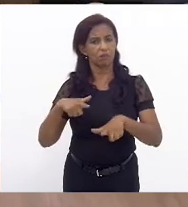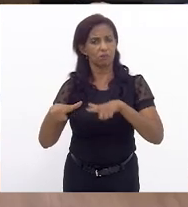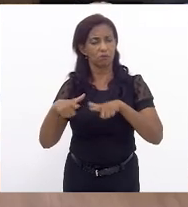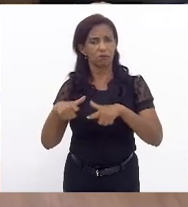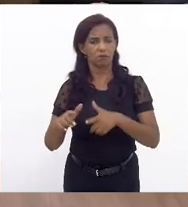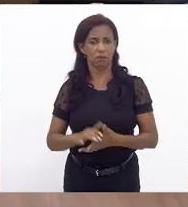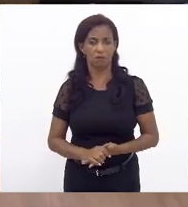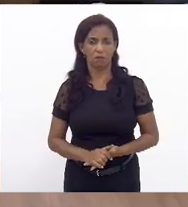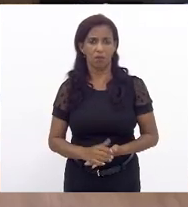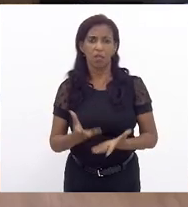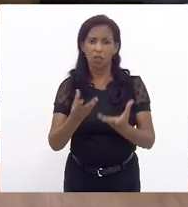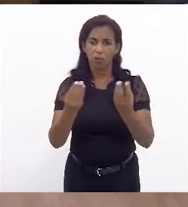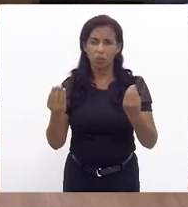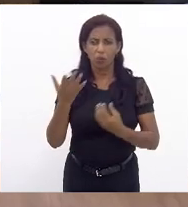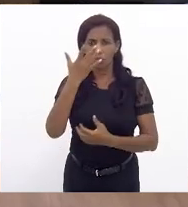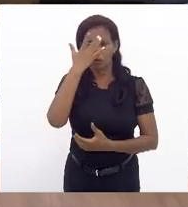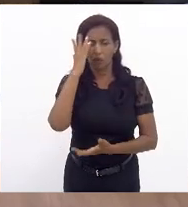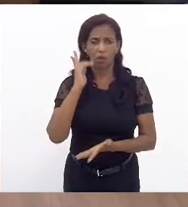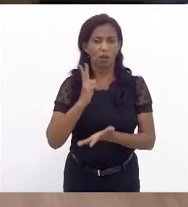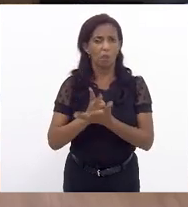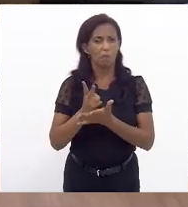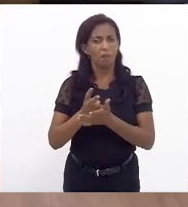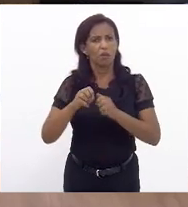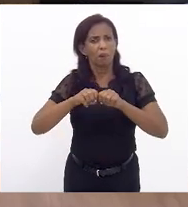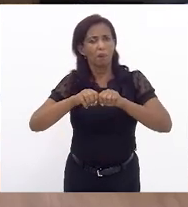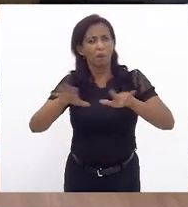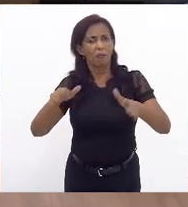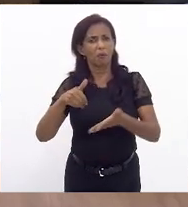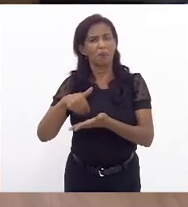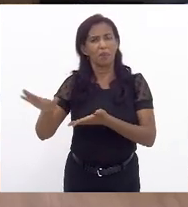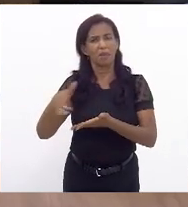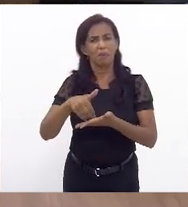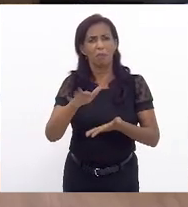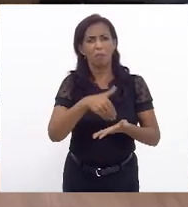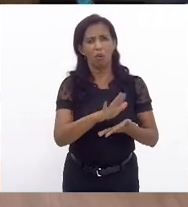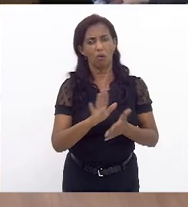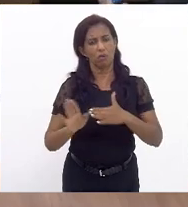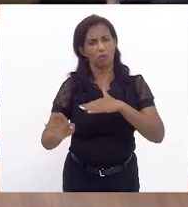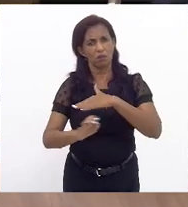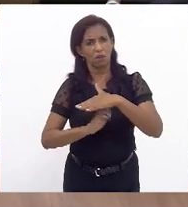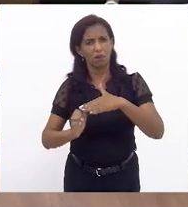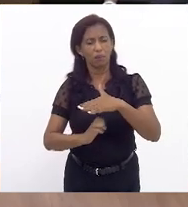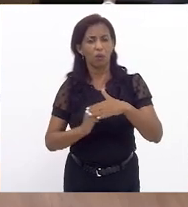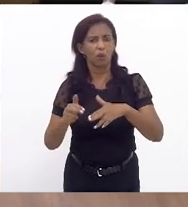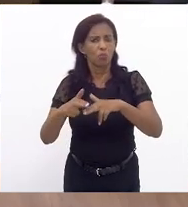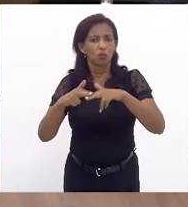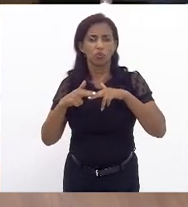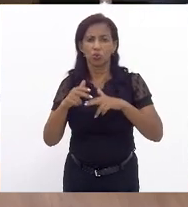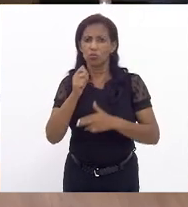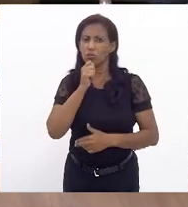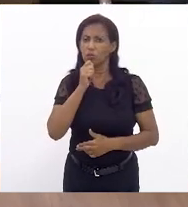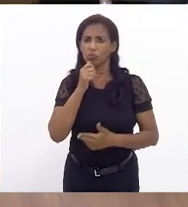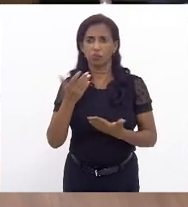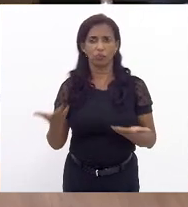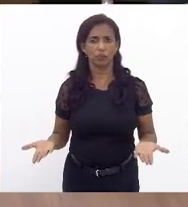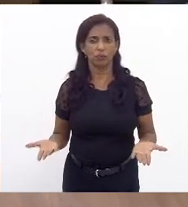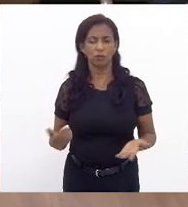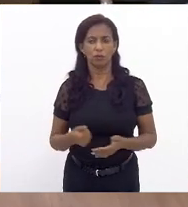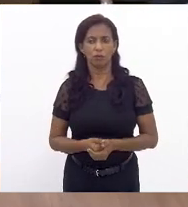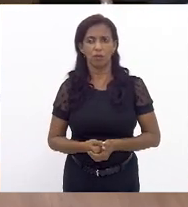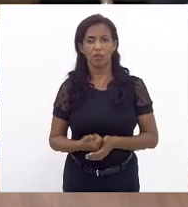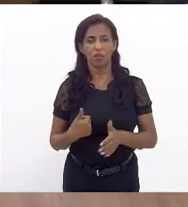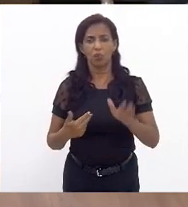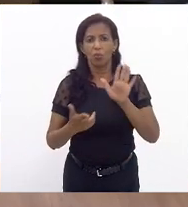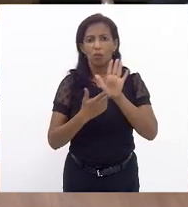e muitas pessoas, no meio de uma pandemia, foram demitidas da Genesa sem motivo algum. Então, eu confesso